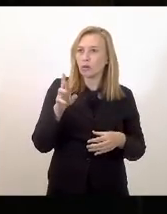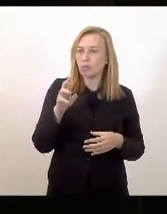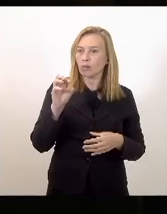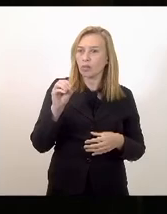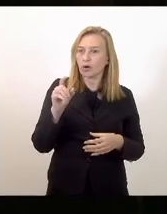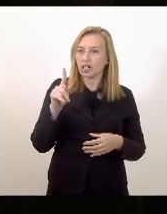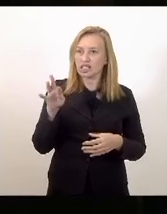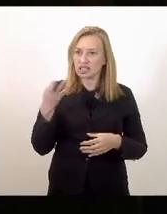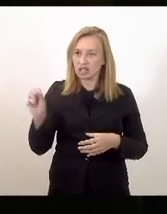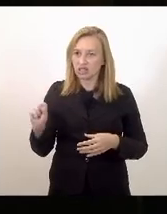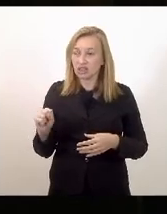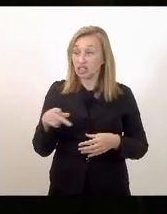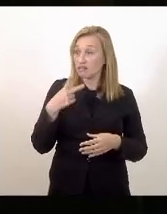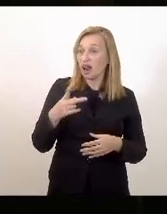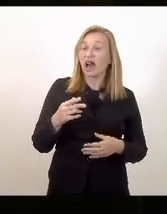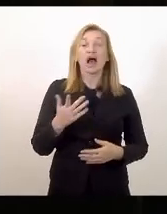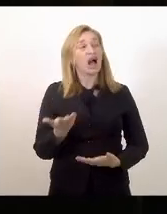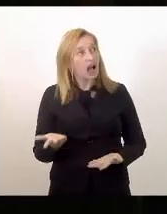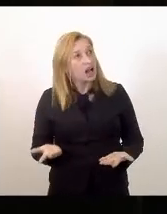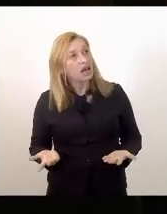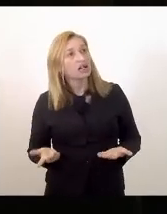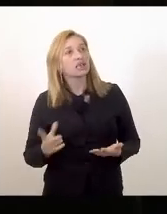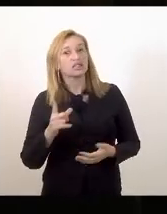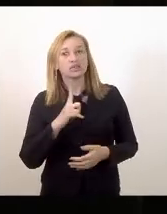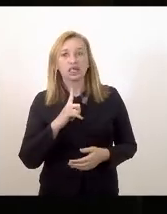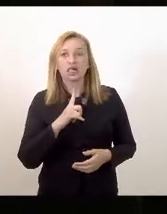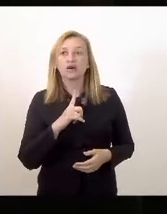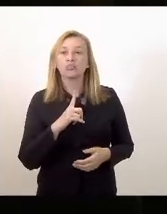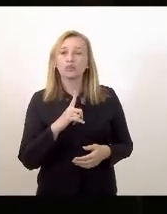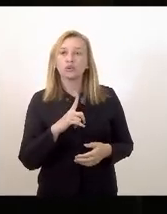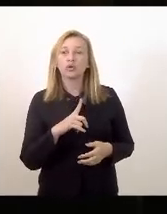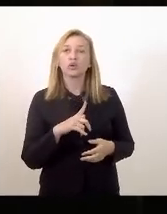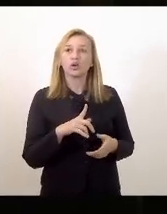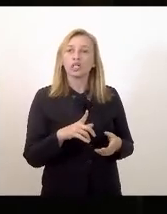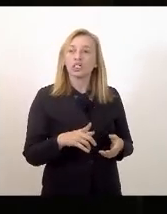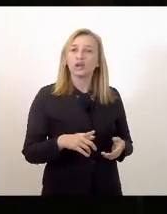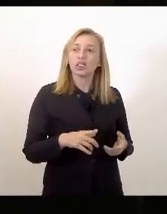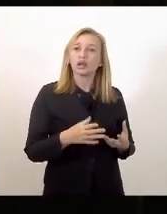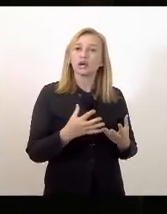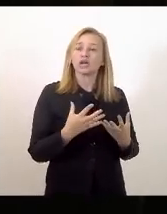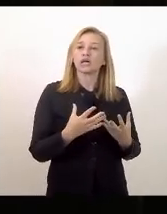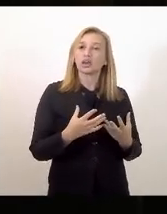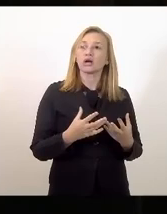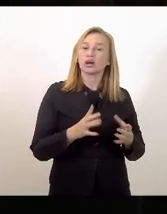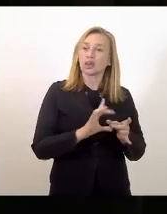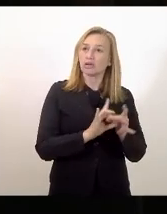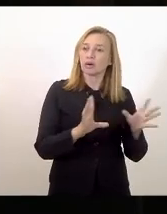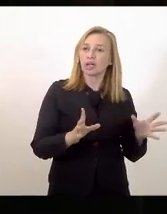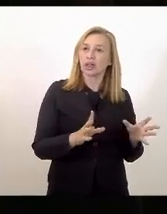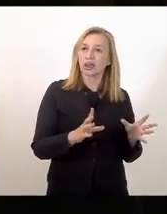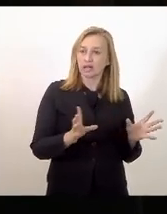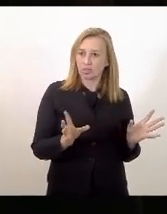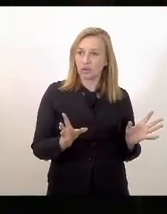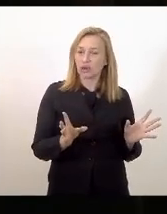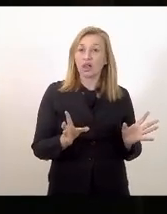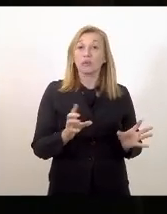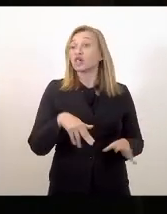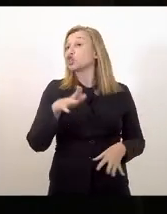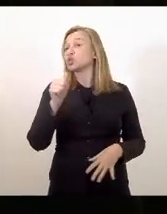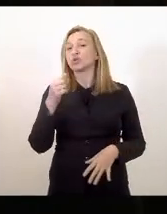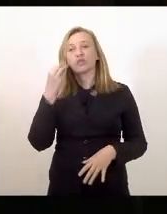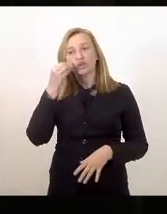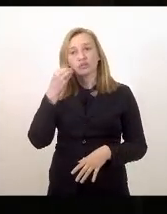que diz: ah, temos aí que respaldar a democracia, mas essa democracia ela nunca foi experimentada de